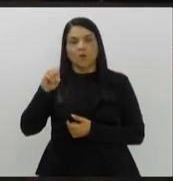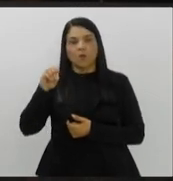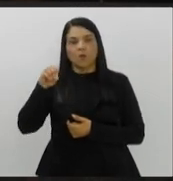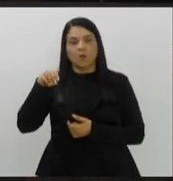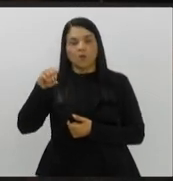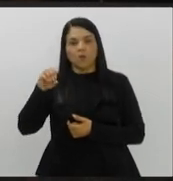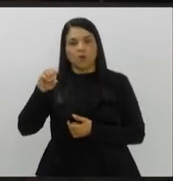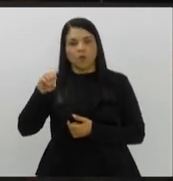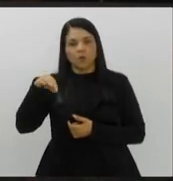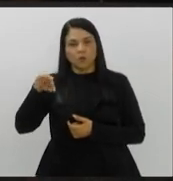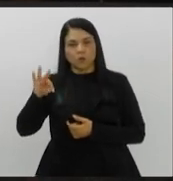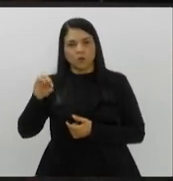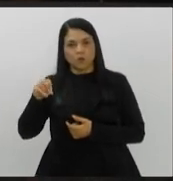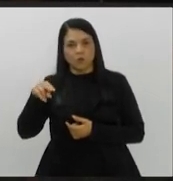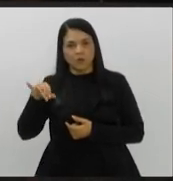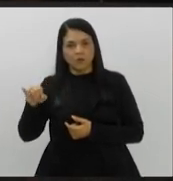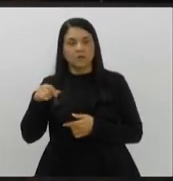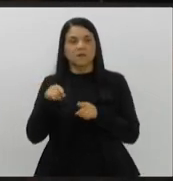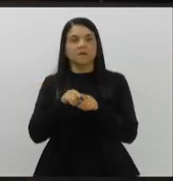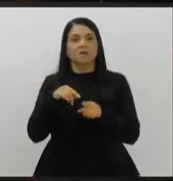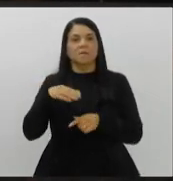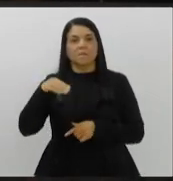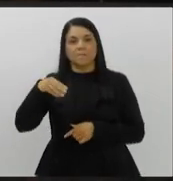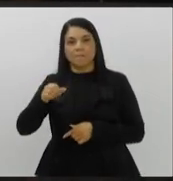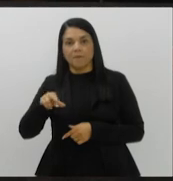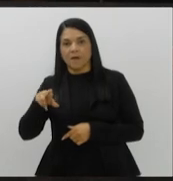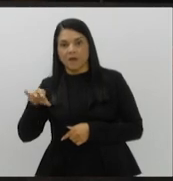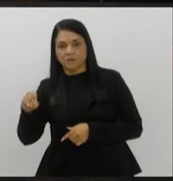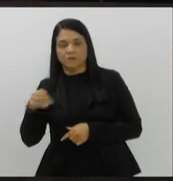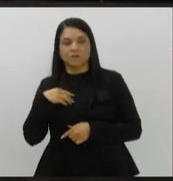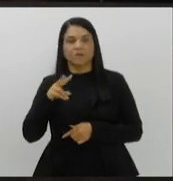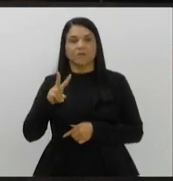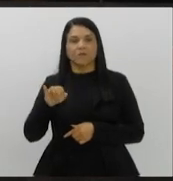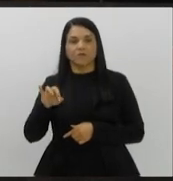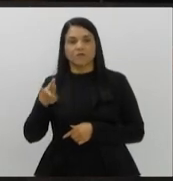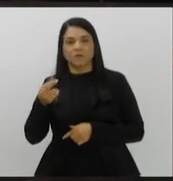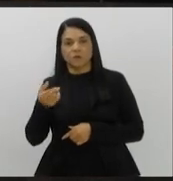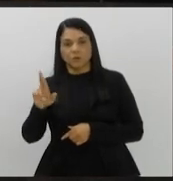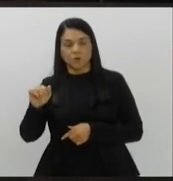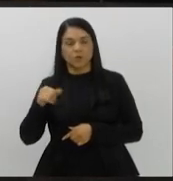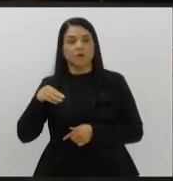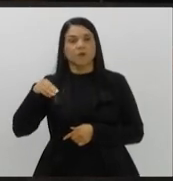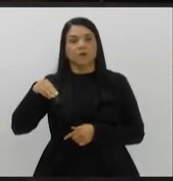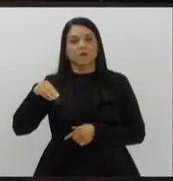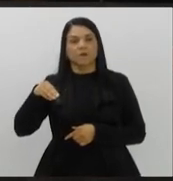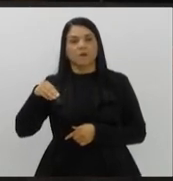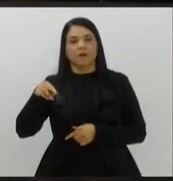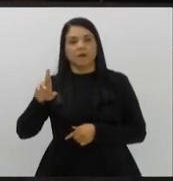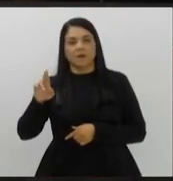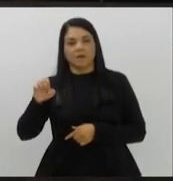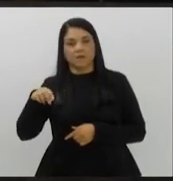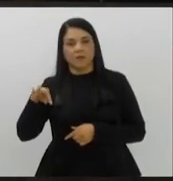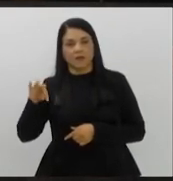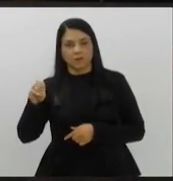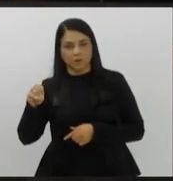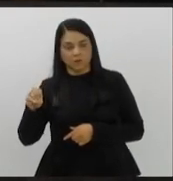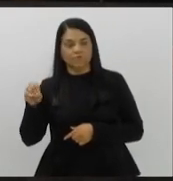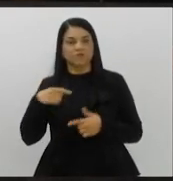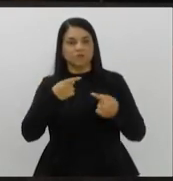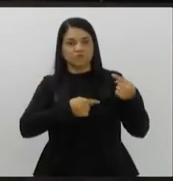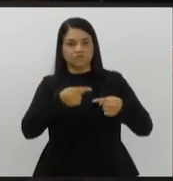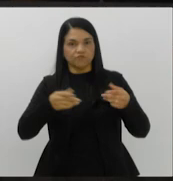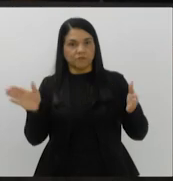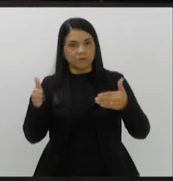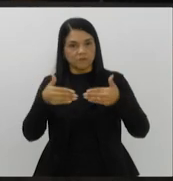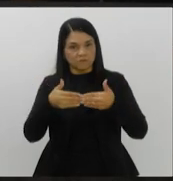Otônio de Paula, pai, Márcio Canela, Vitor Júnior e Renato Miranda. Em discussão, não havendo quem queira discutir,